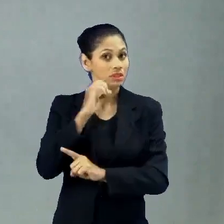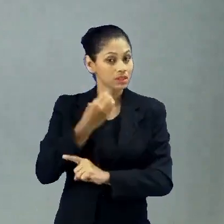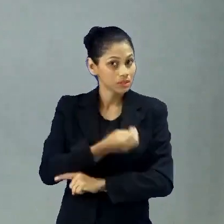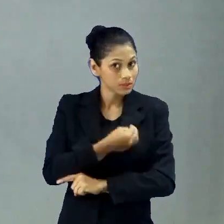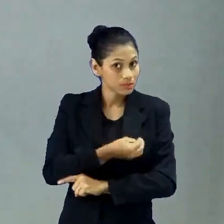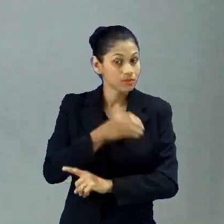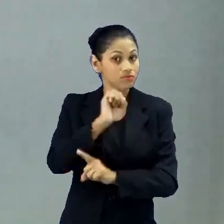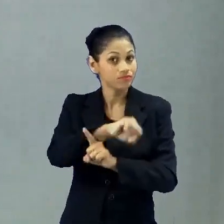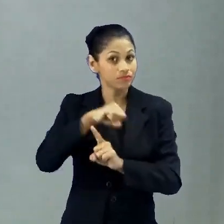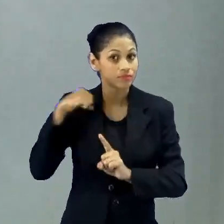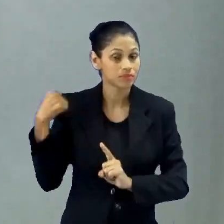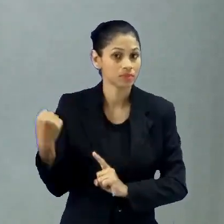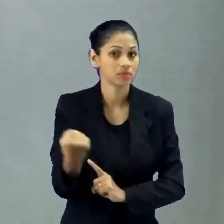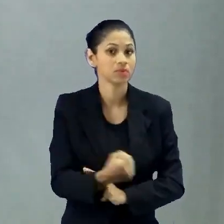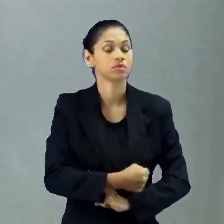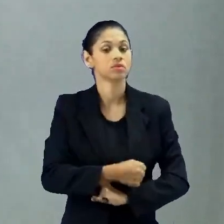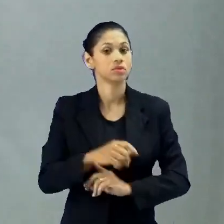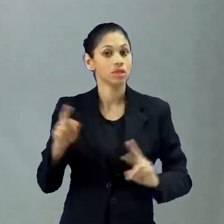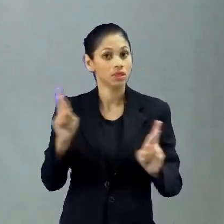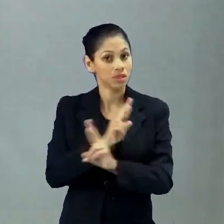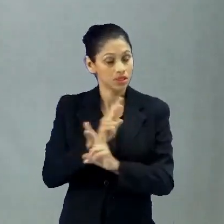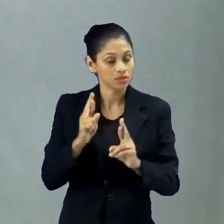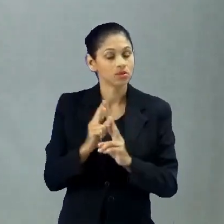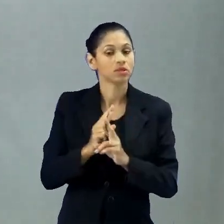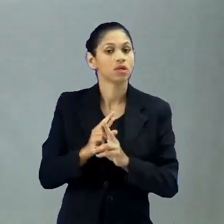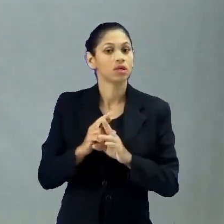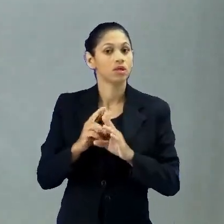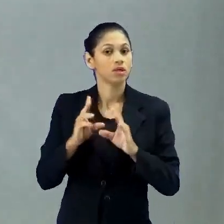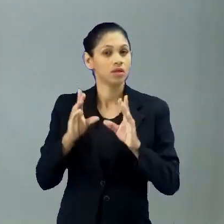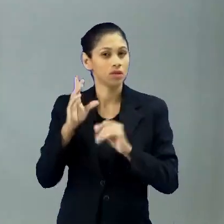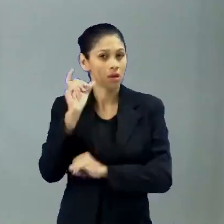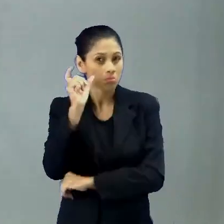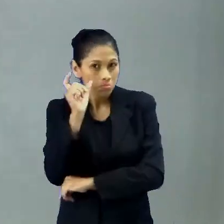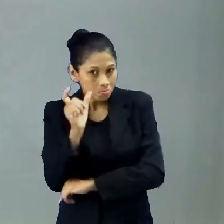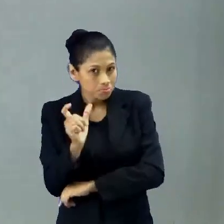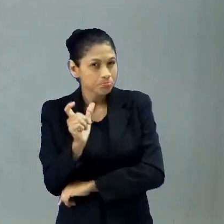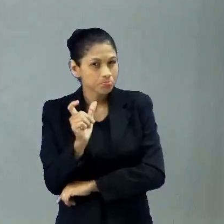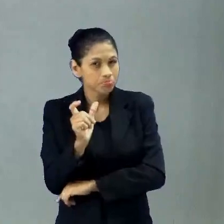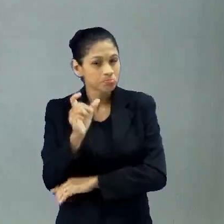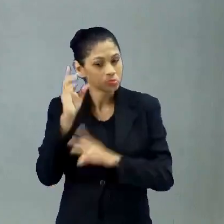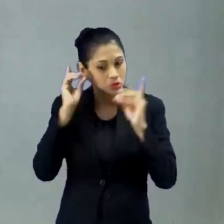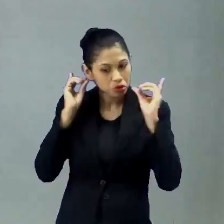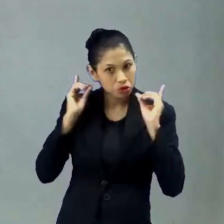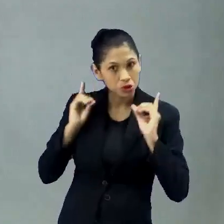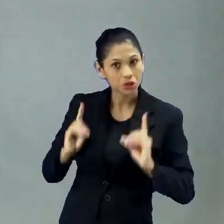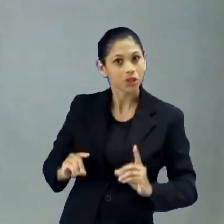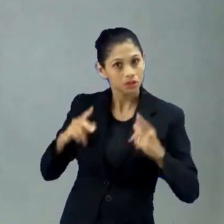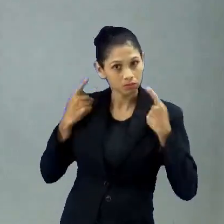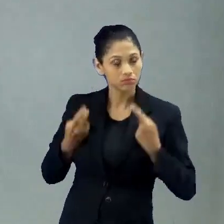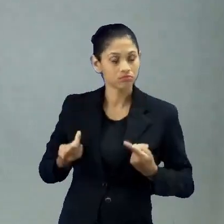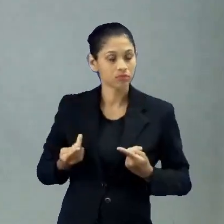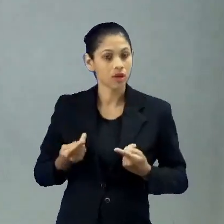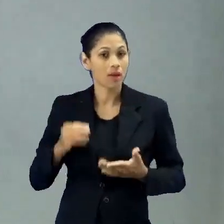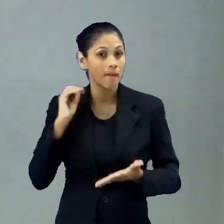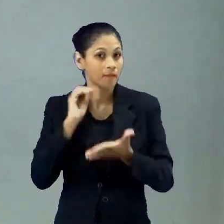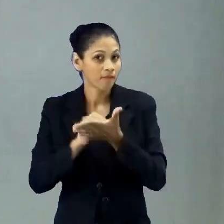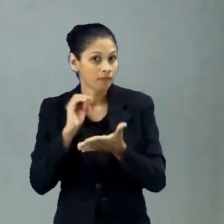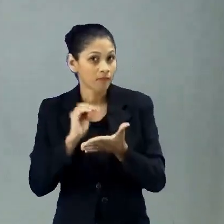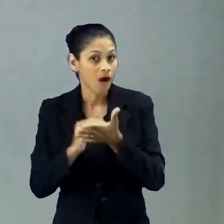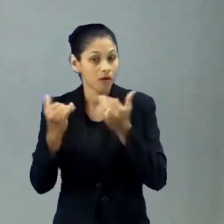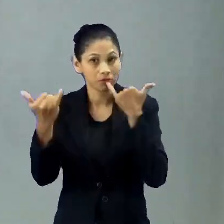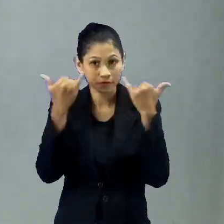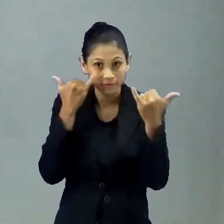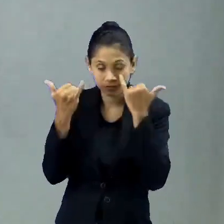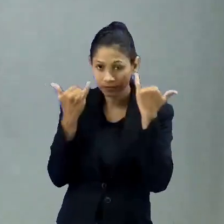diz respeito ao uso dessa terminologia, justamente pela falta da informação e dos